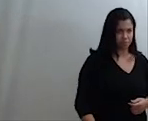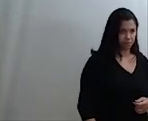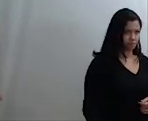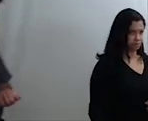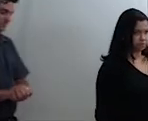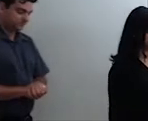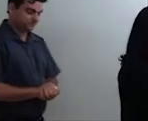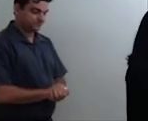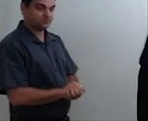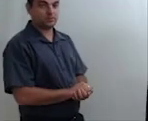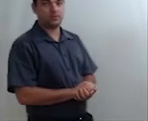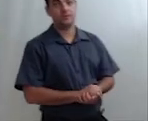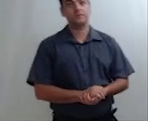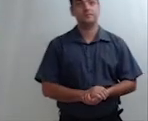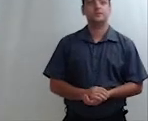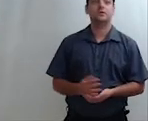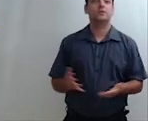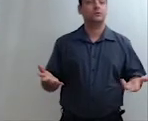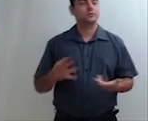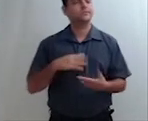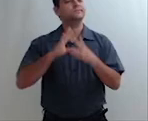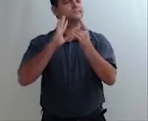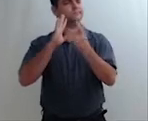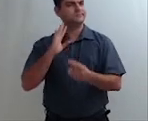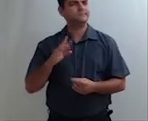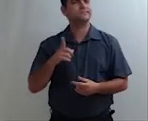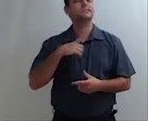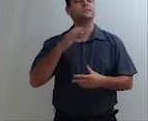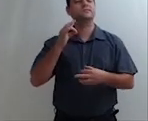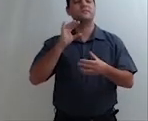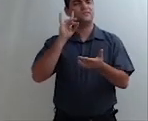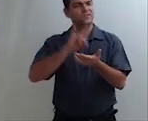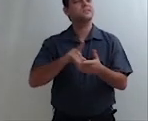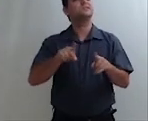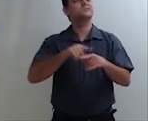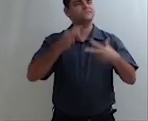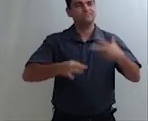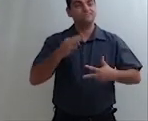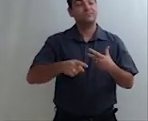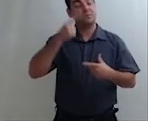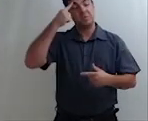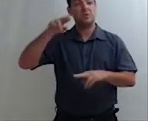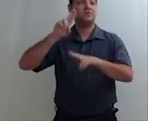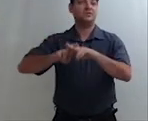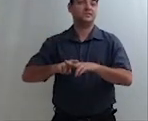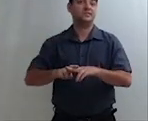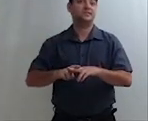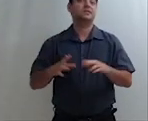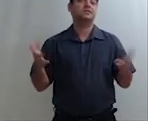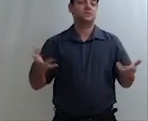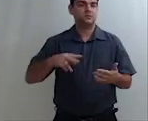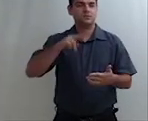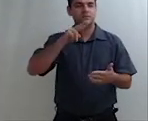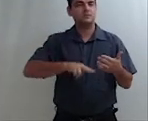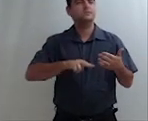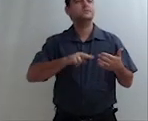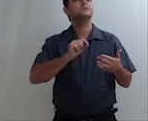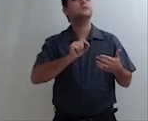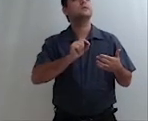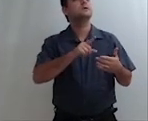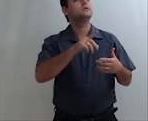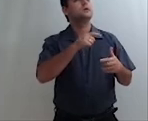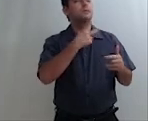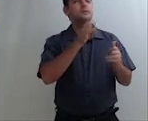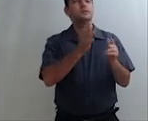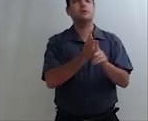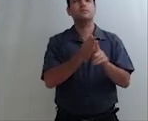permane intactos os elementos fáticos jurídicos ensejadores da Custódia cautelar na esteira decisão pratar das Folhas 58